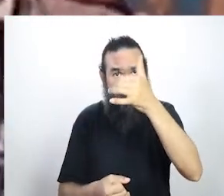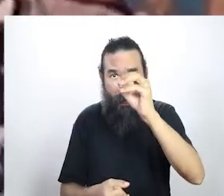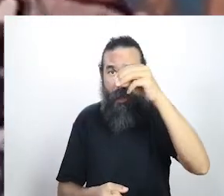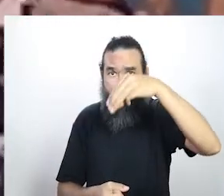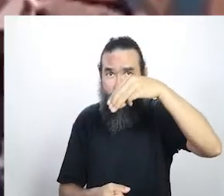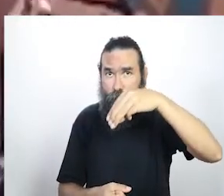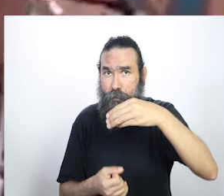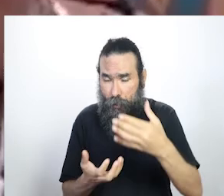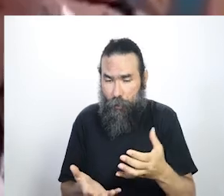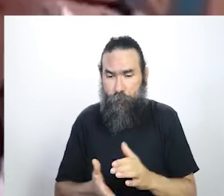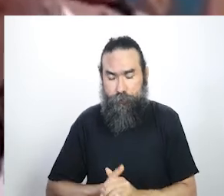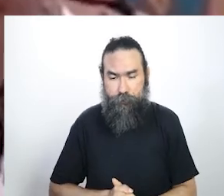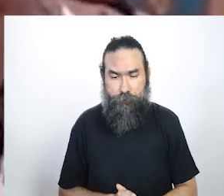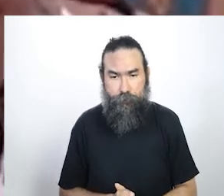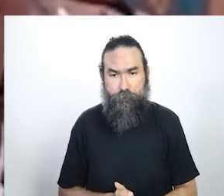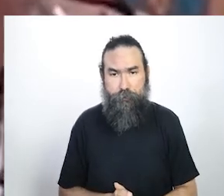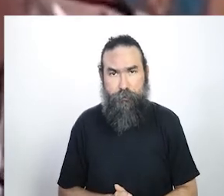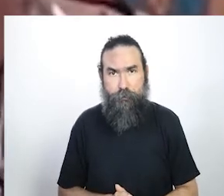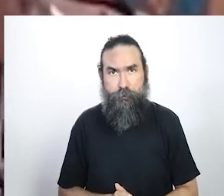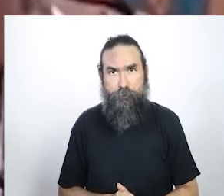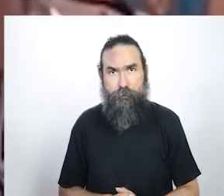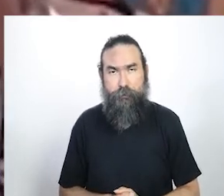claro.